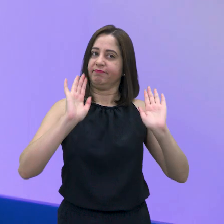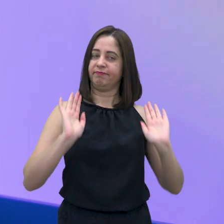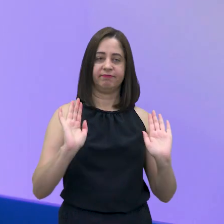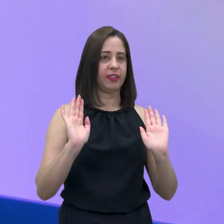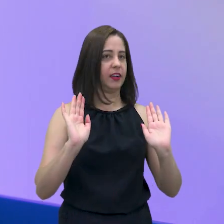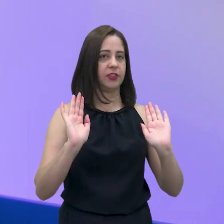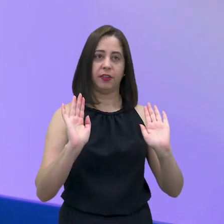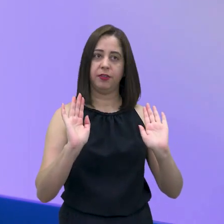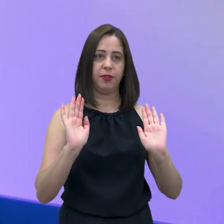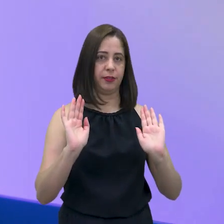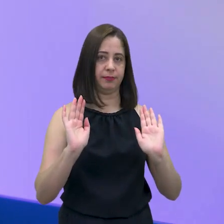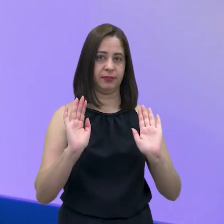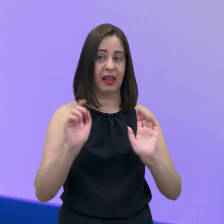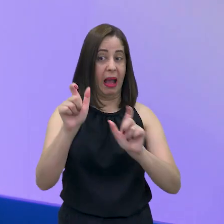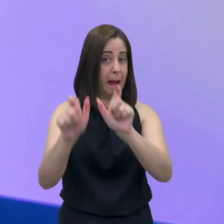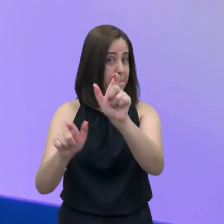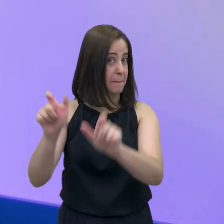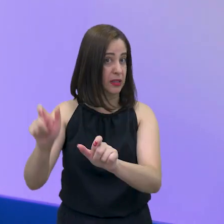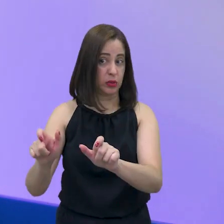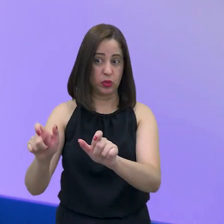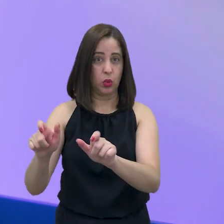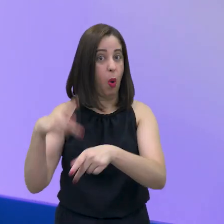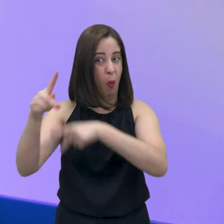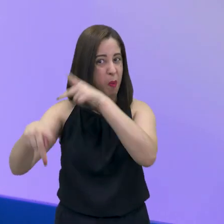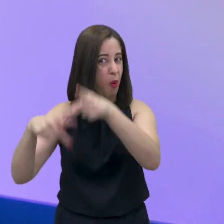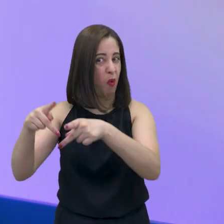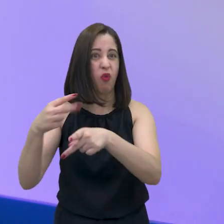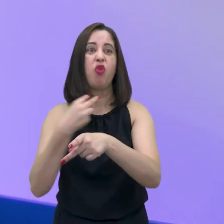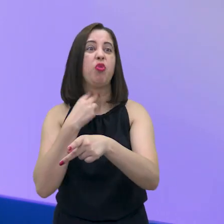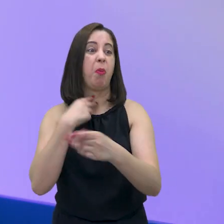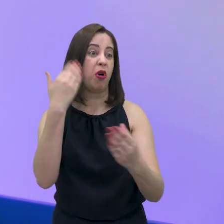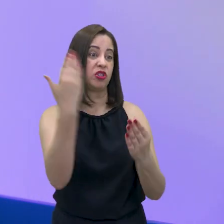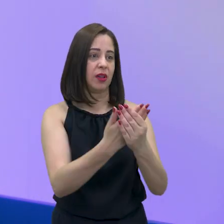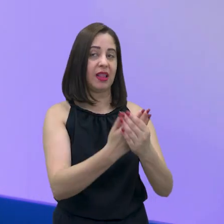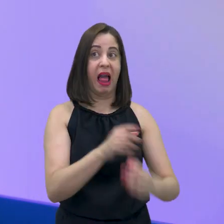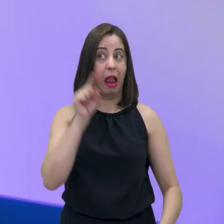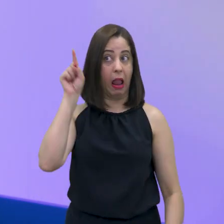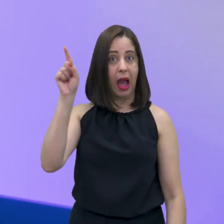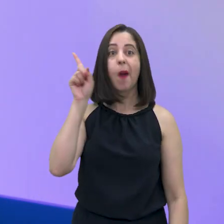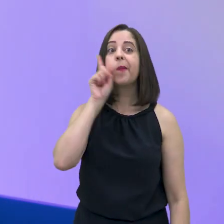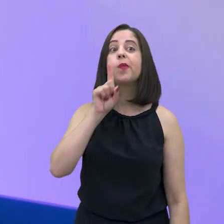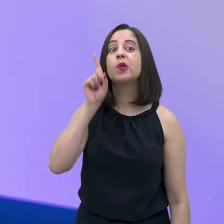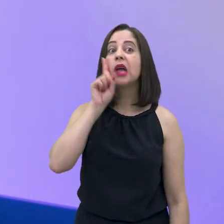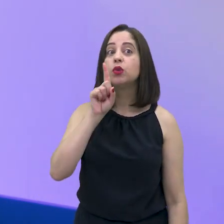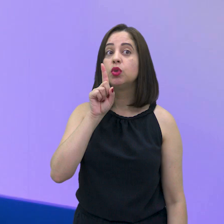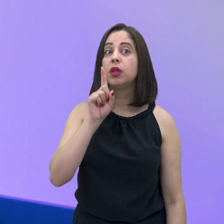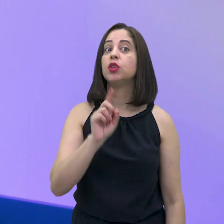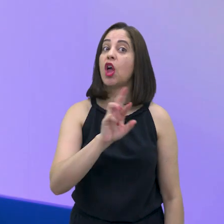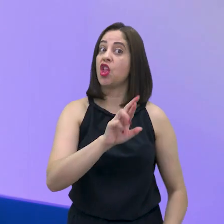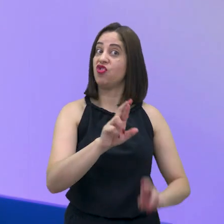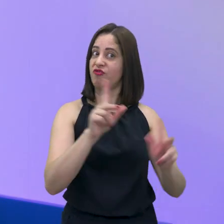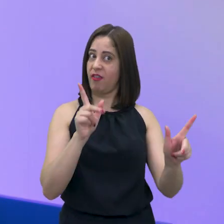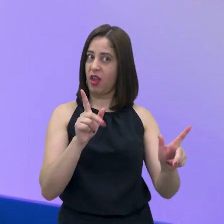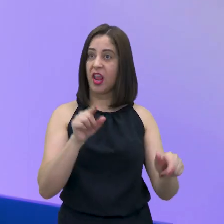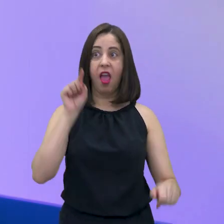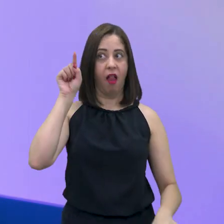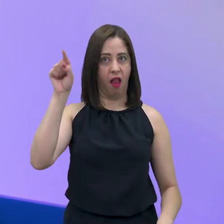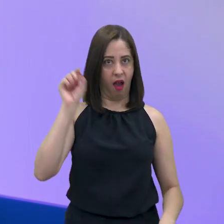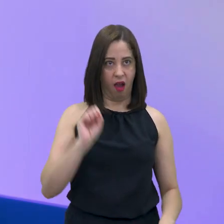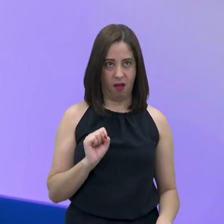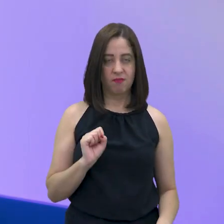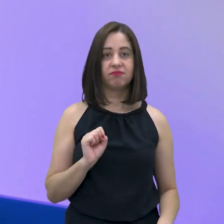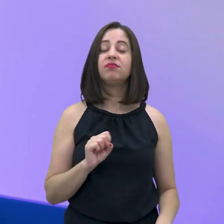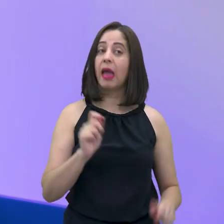feito em relação a esse candidato eleito. Diferente, por exemplo, nos Estados Unidos, onde existe o recall político.